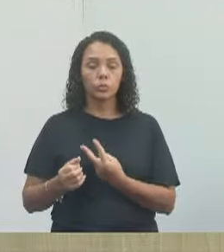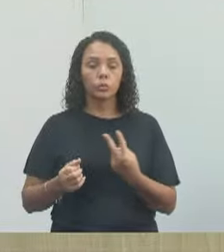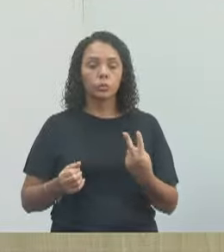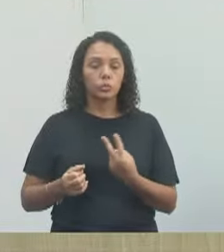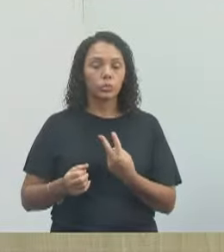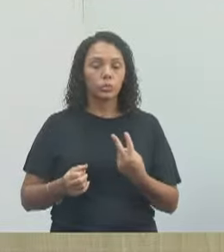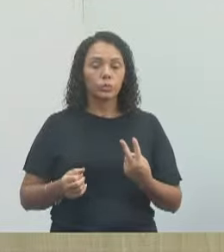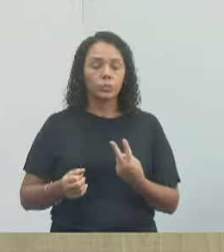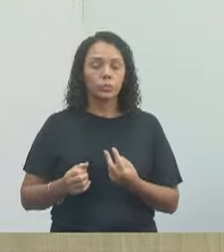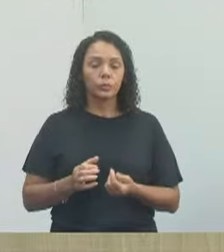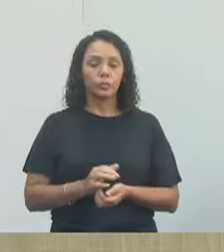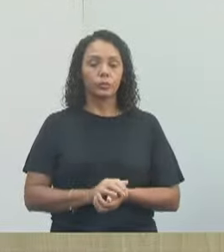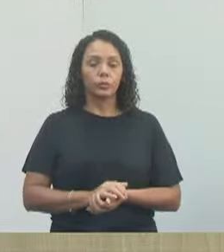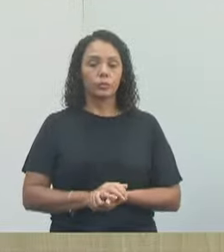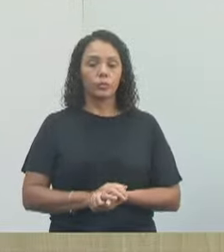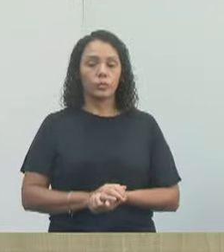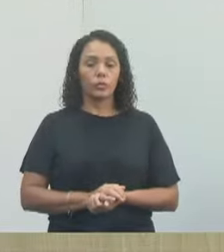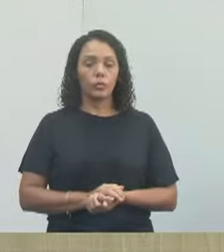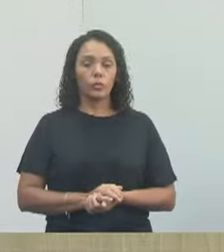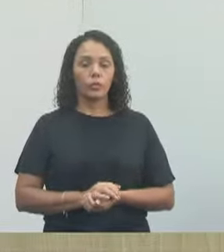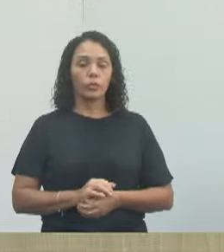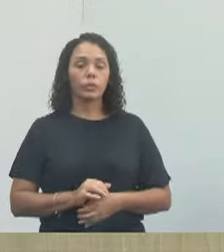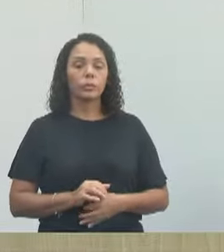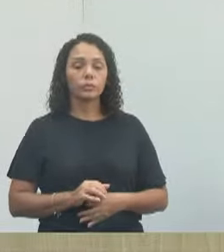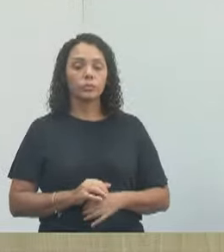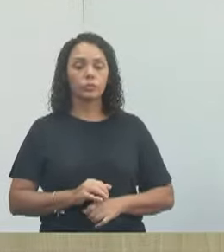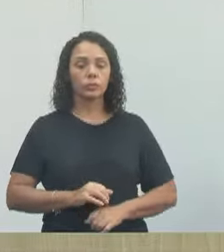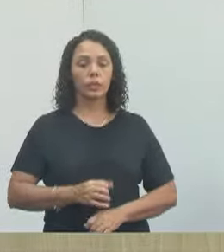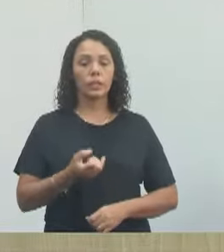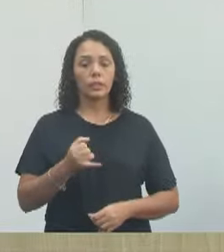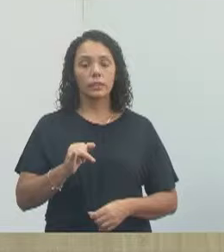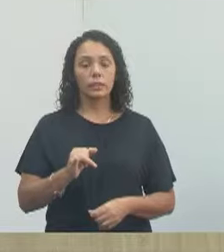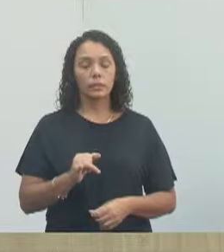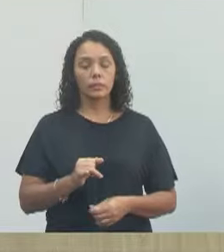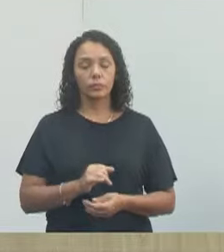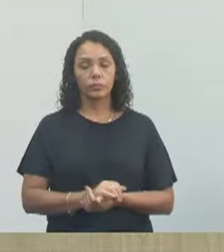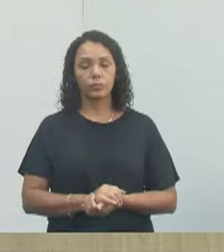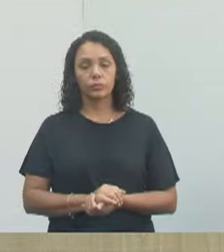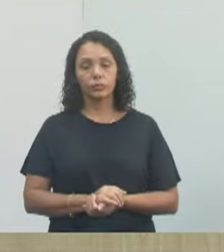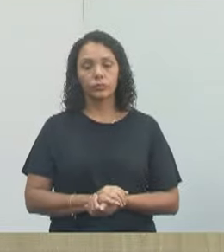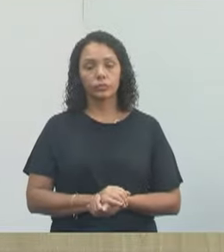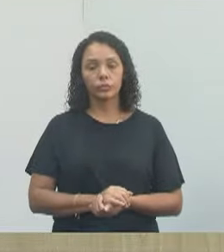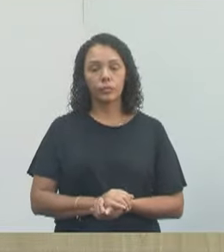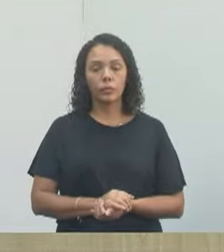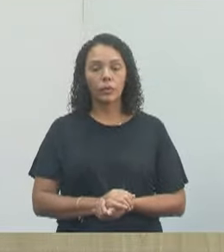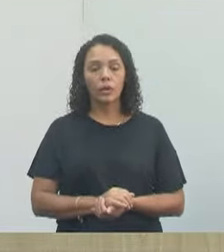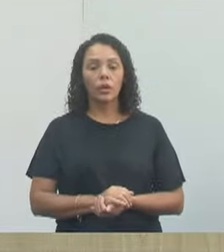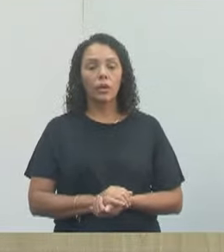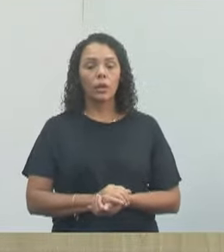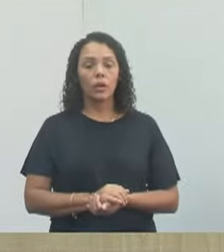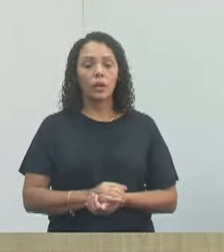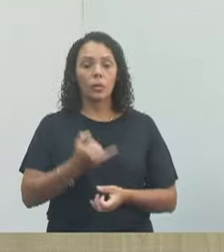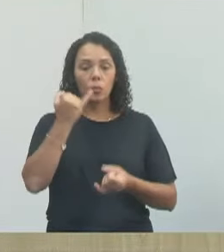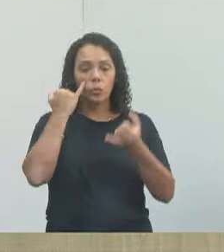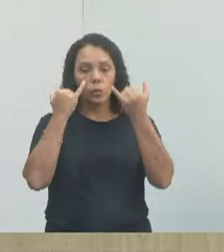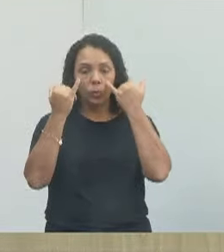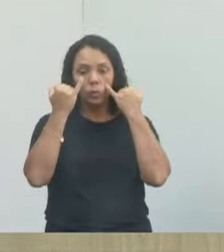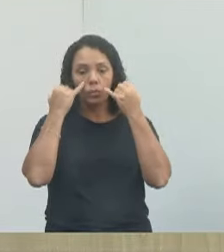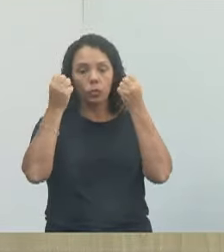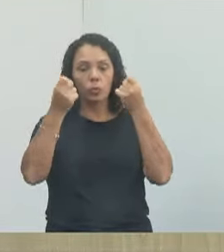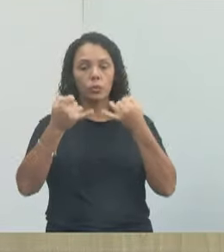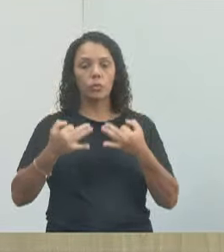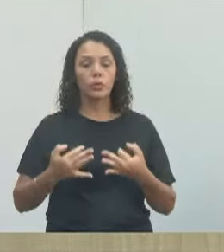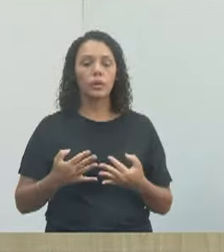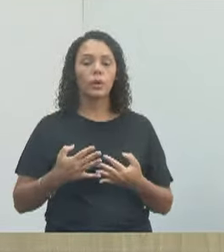Conselho Tutelar um ponto um favor justificar a informação a